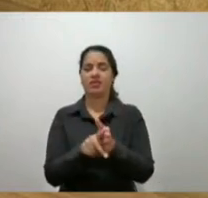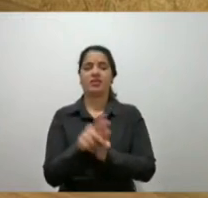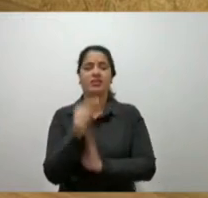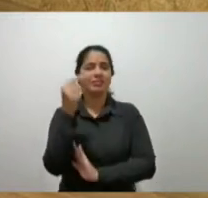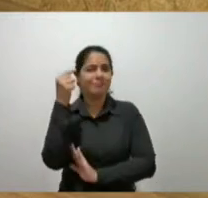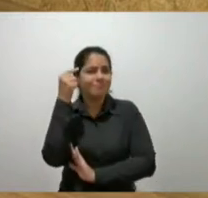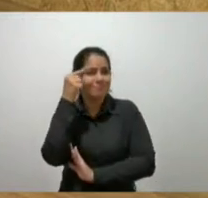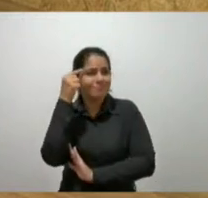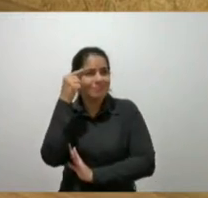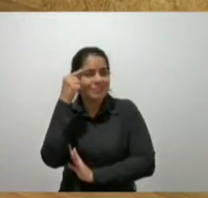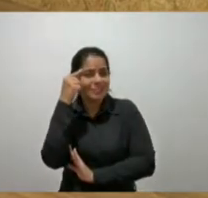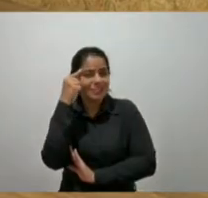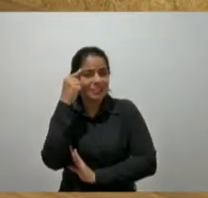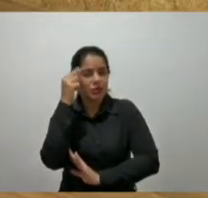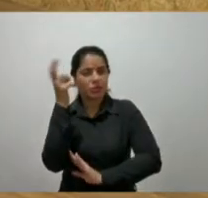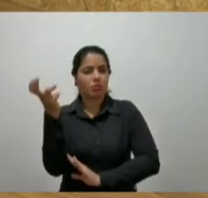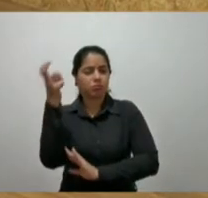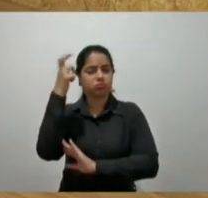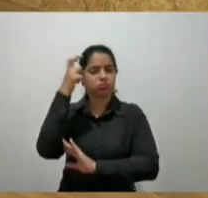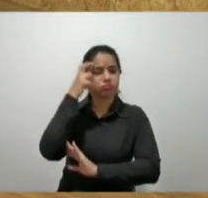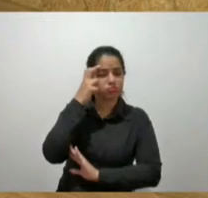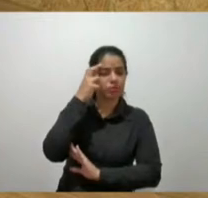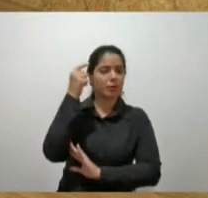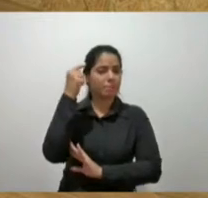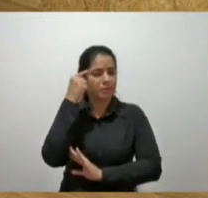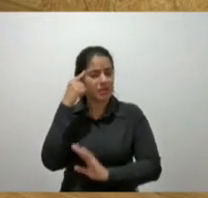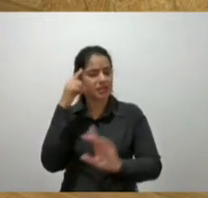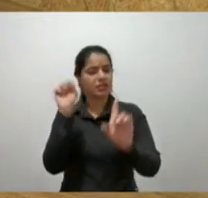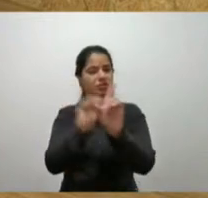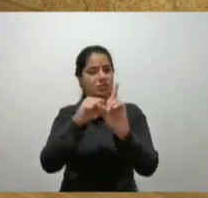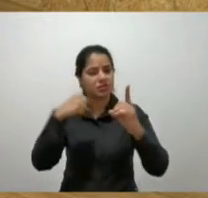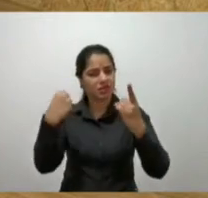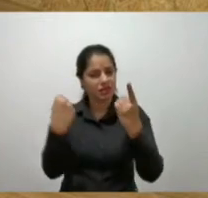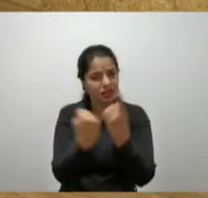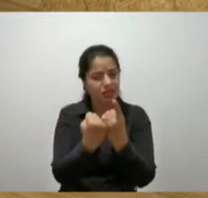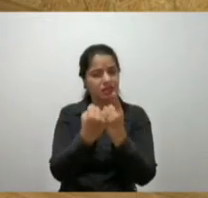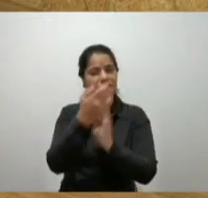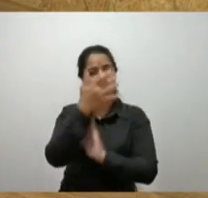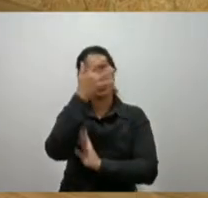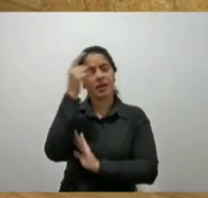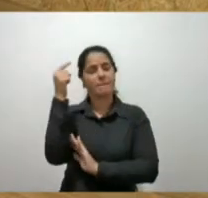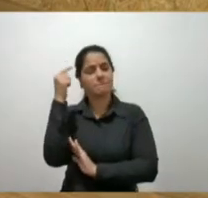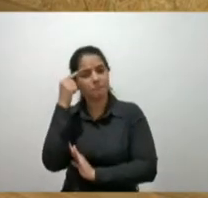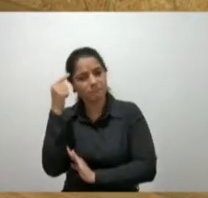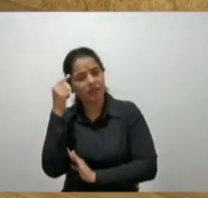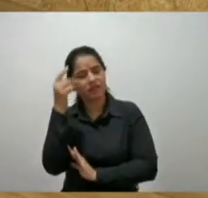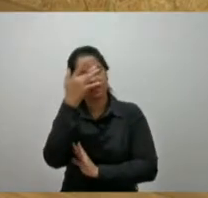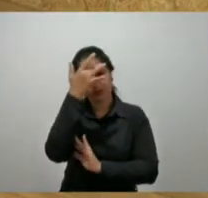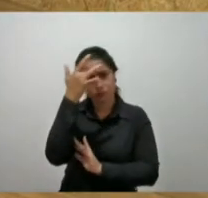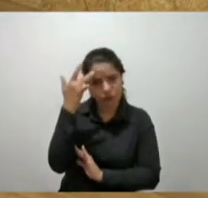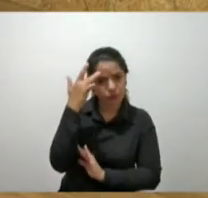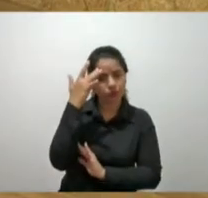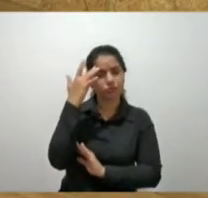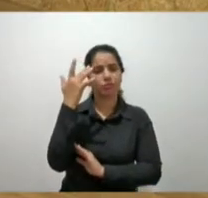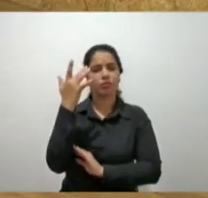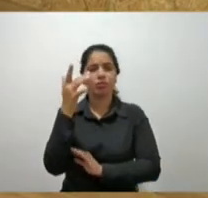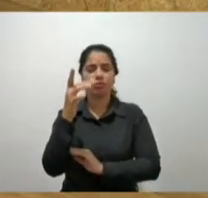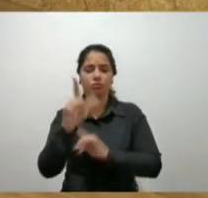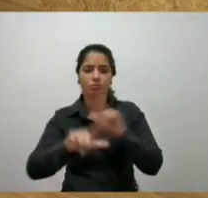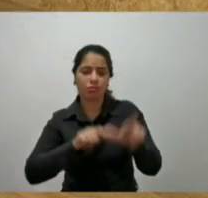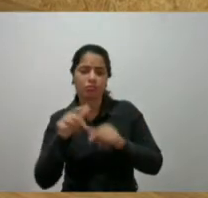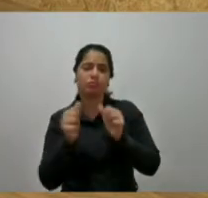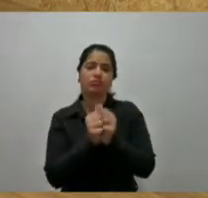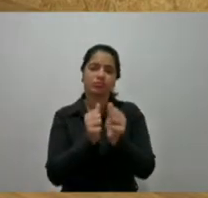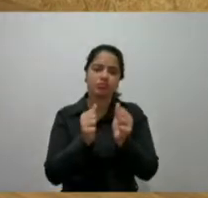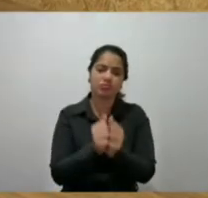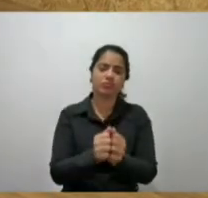sociedade, né, penso no meu cliente, eu não sei o que é, não, mas eu acho que eu sou. Sabe assim? Então, tipo, tem muitas empresas que não se definem como ESG, porque